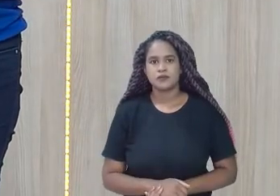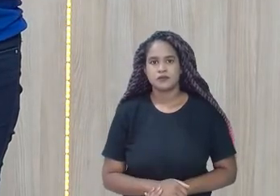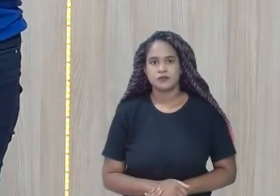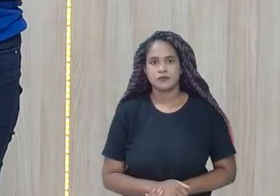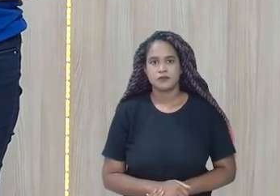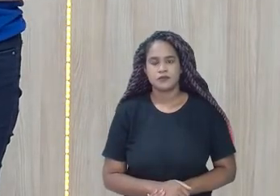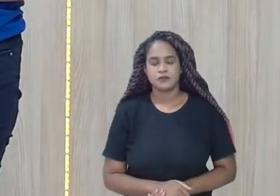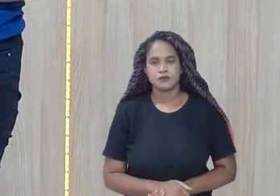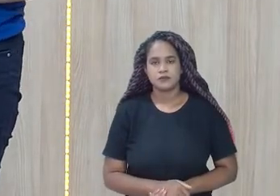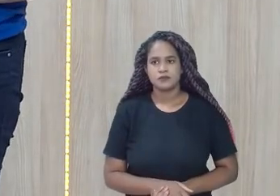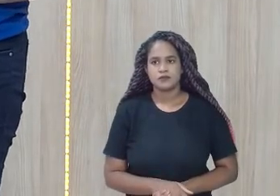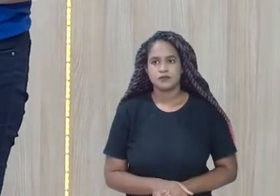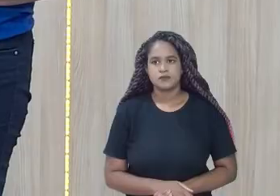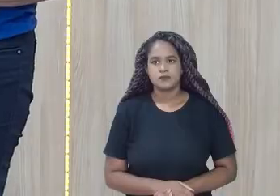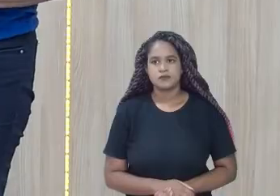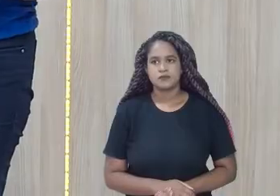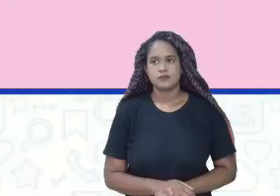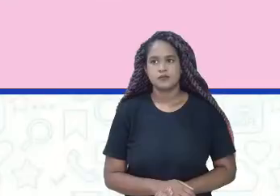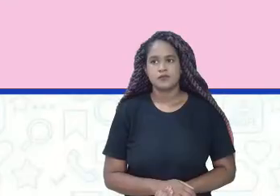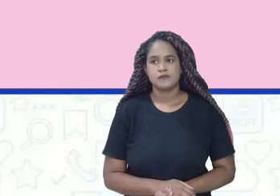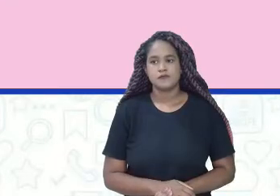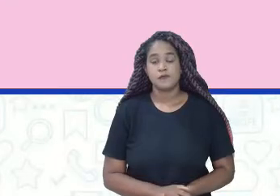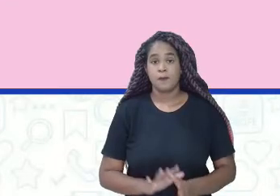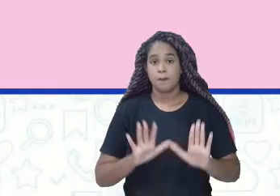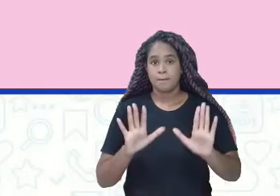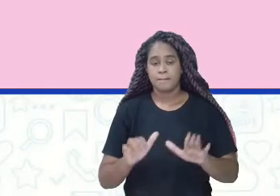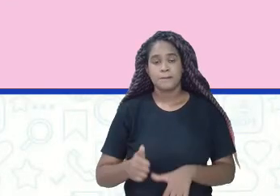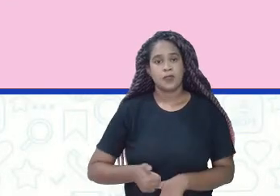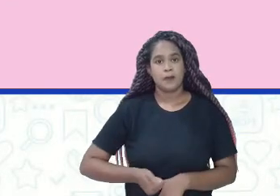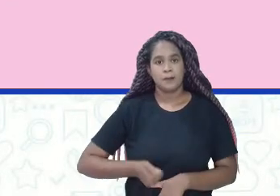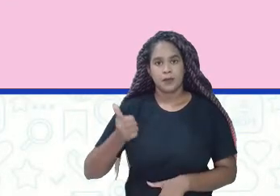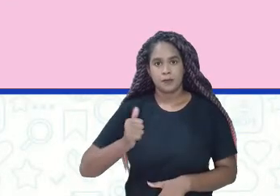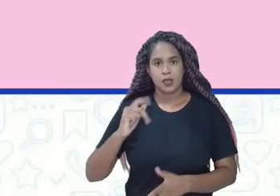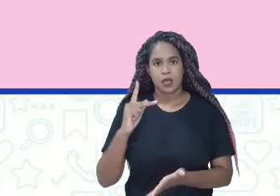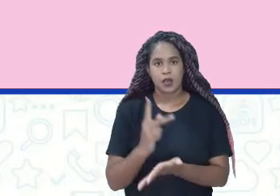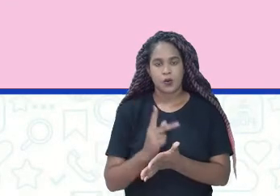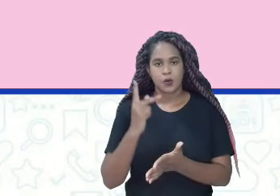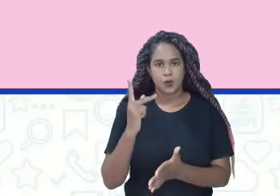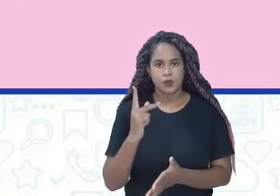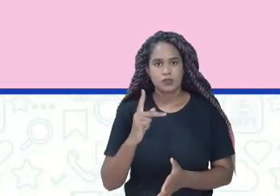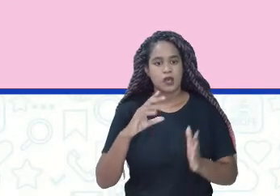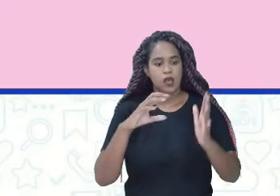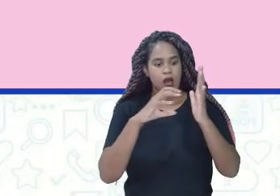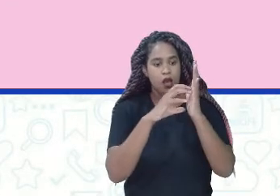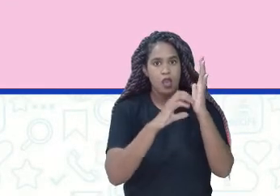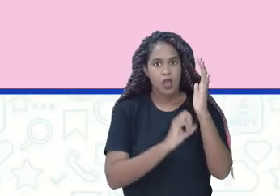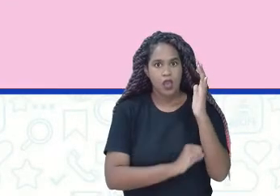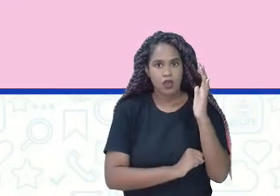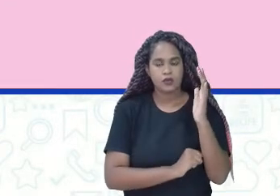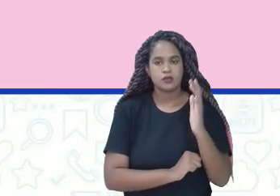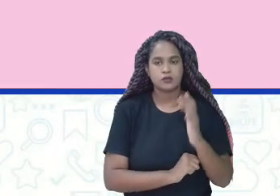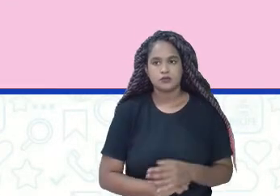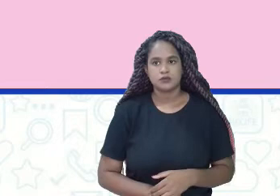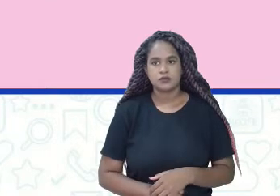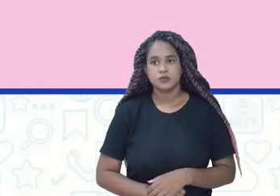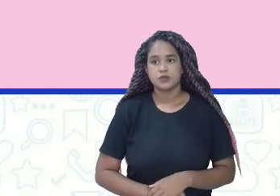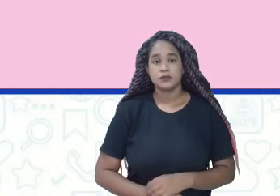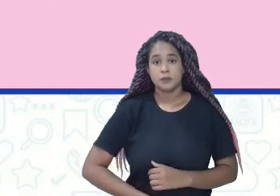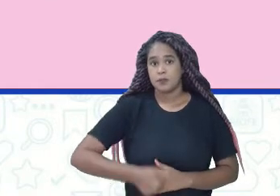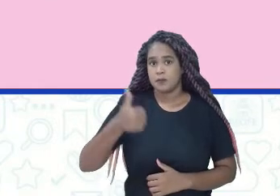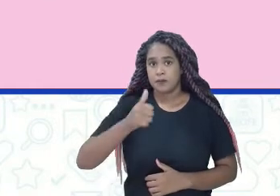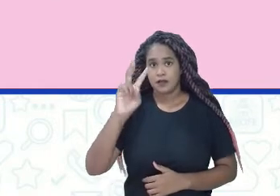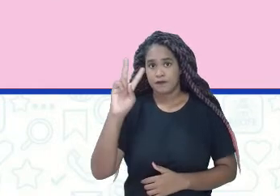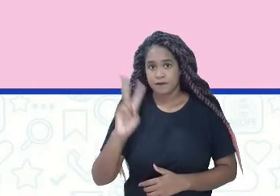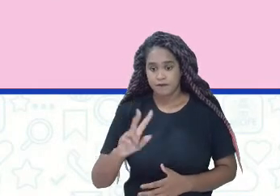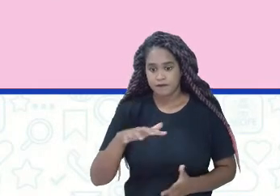grande proporção. Agora, o primeiro caso de AIDS que foi registrado no mundo inteiro, foi